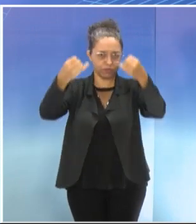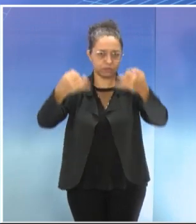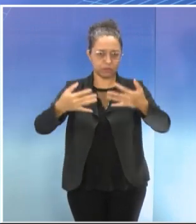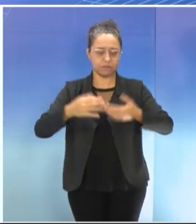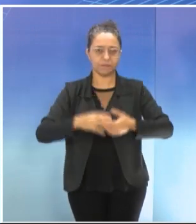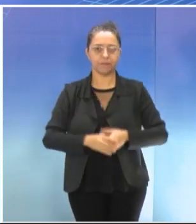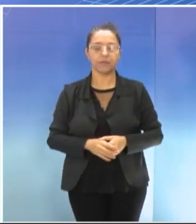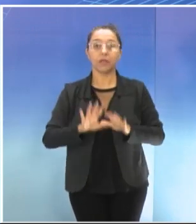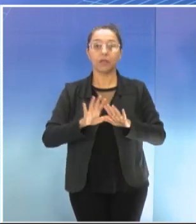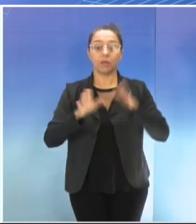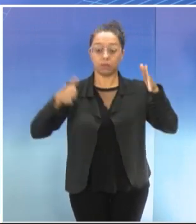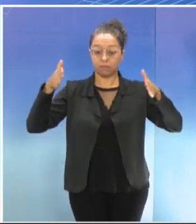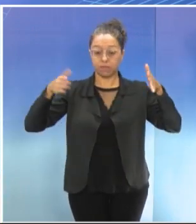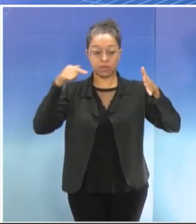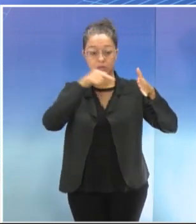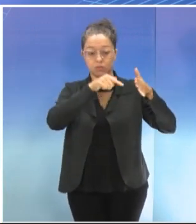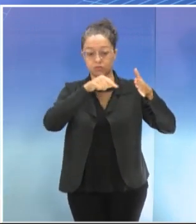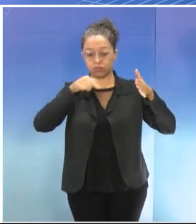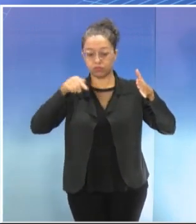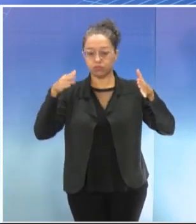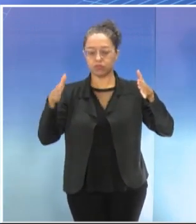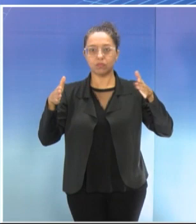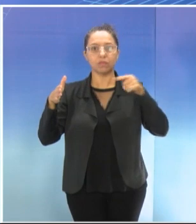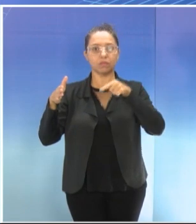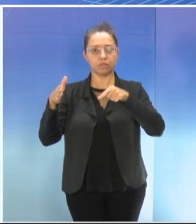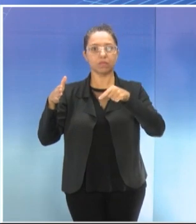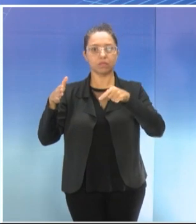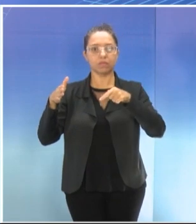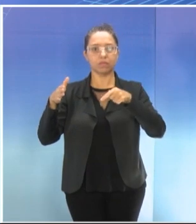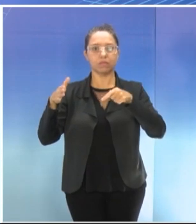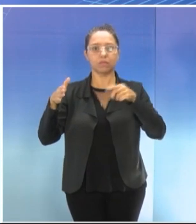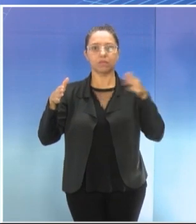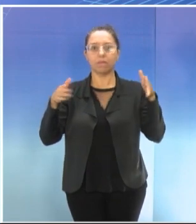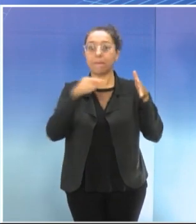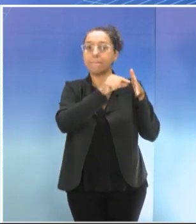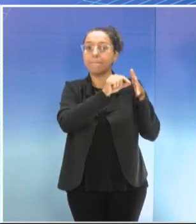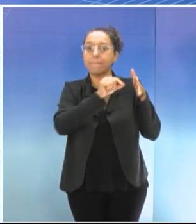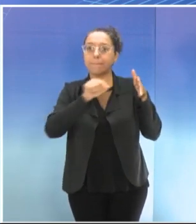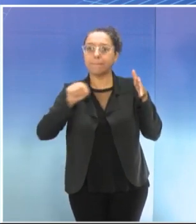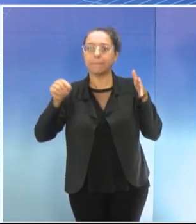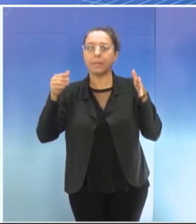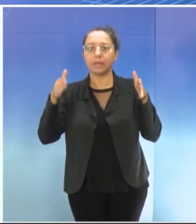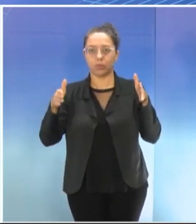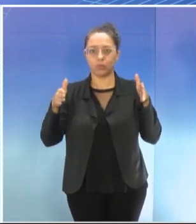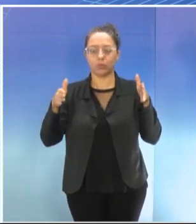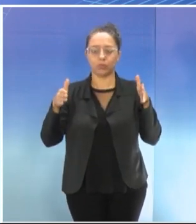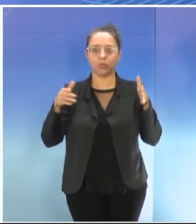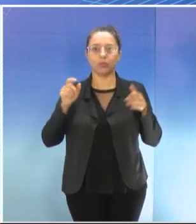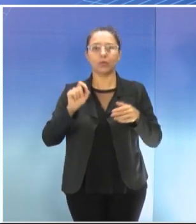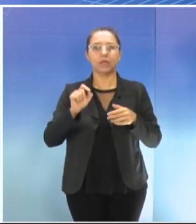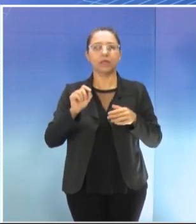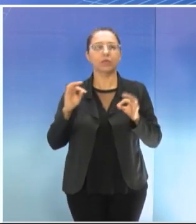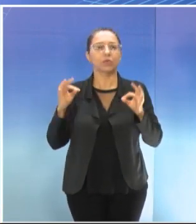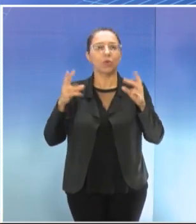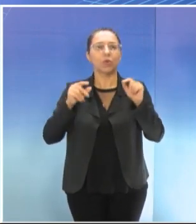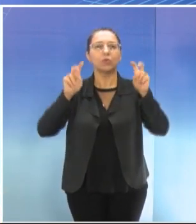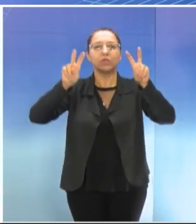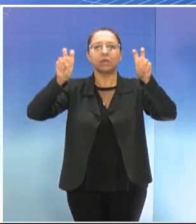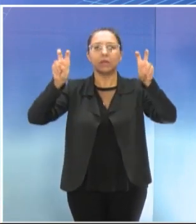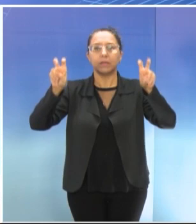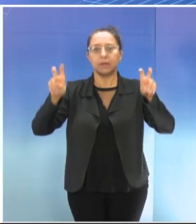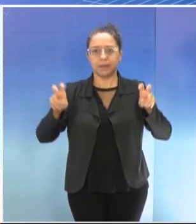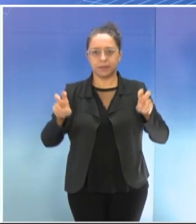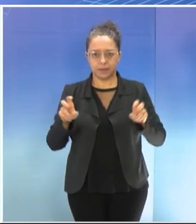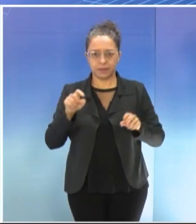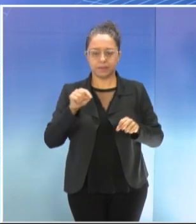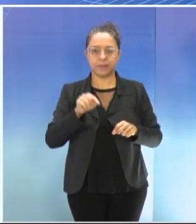que era a filosofia medieval. O período da filosofia medieval é conhecido por todos os